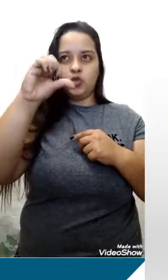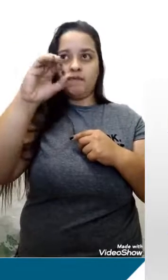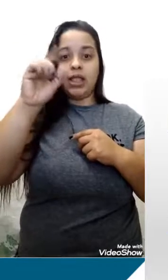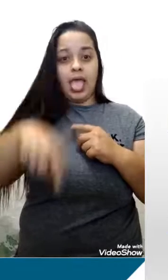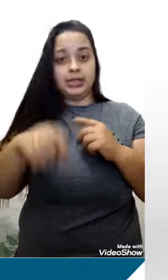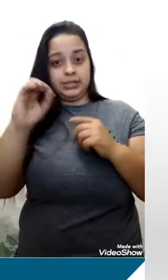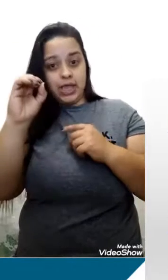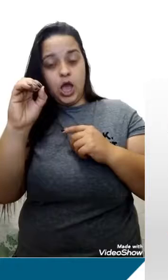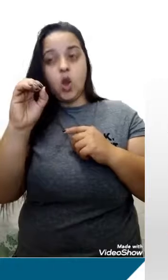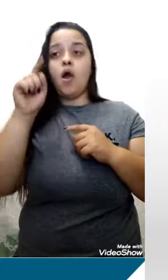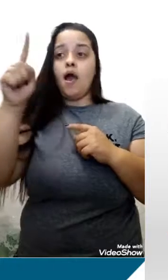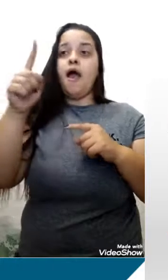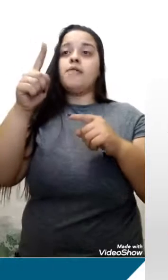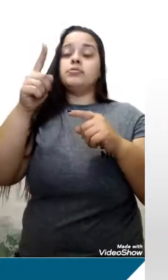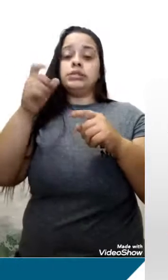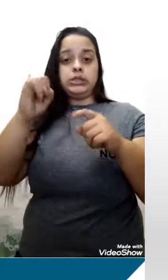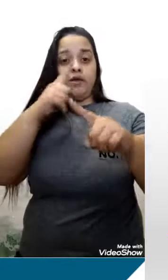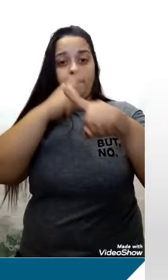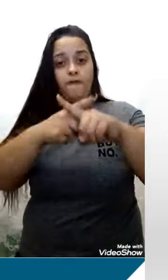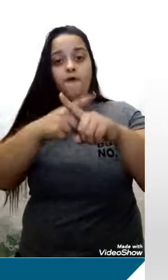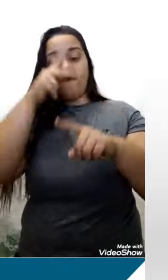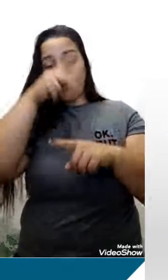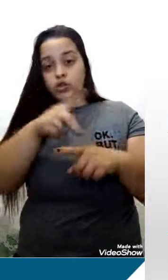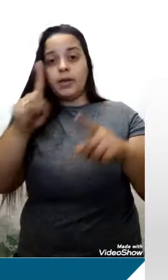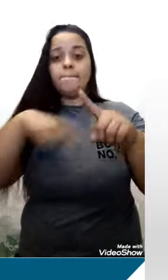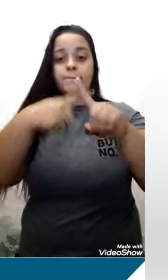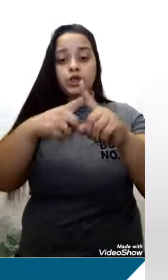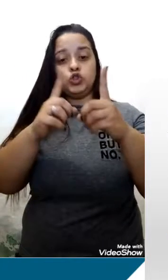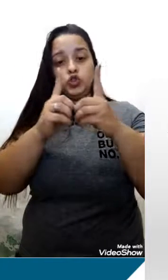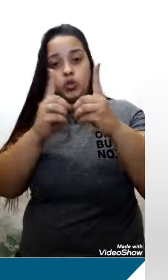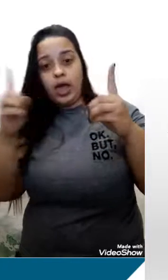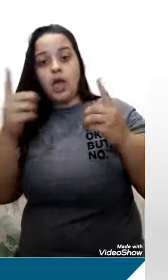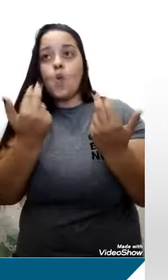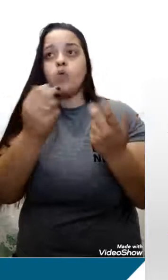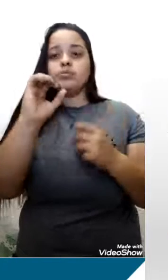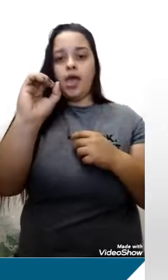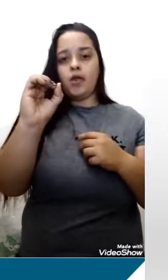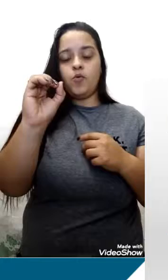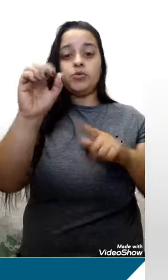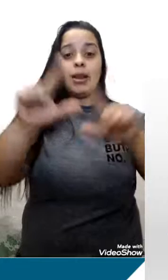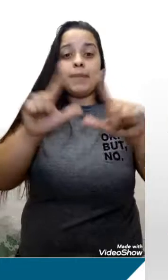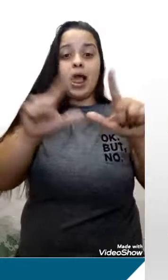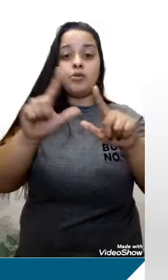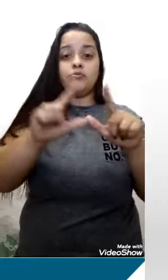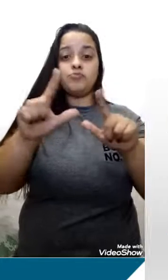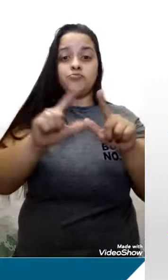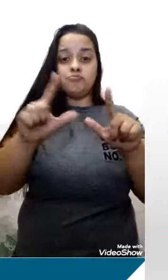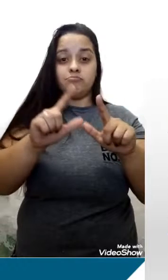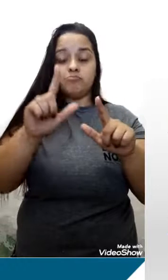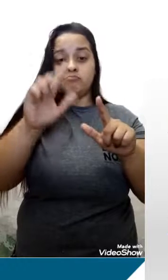ao multiplicá-lo pela força de deslocamento, nós temos que o trabalho é igual a zero. Ou seja, o trabalho